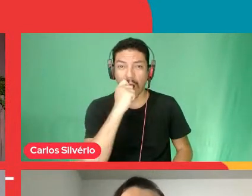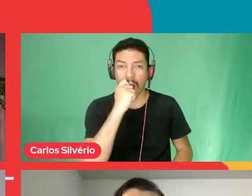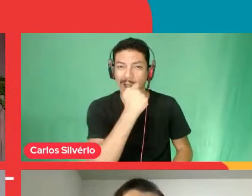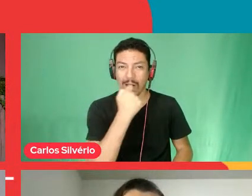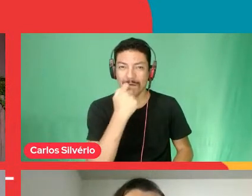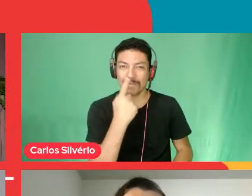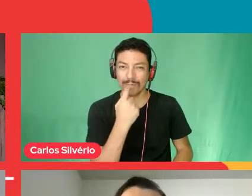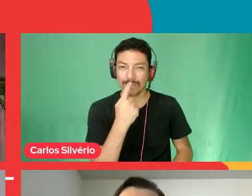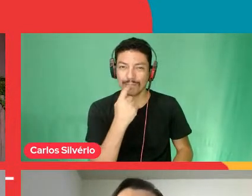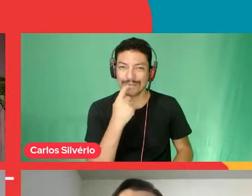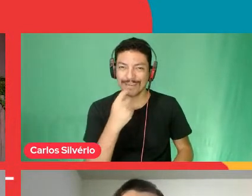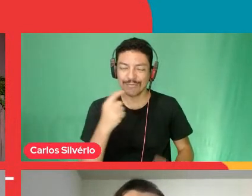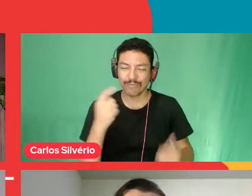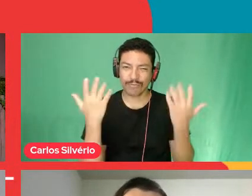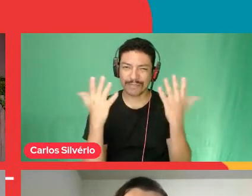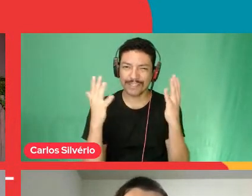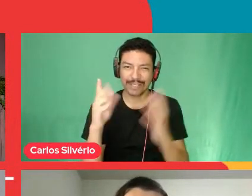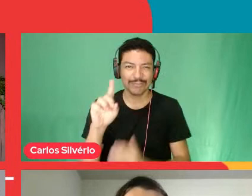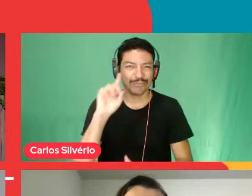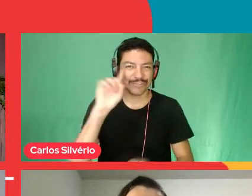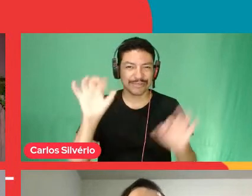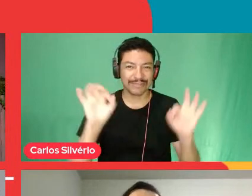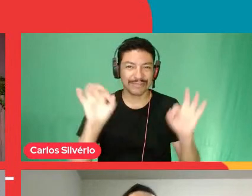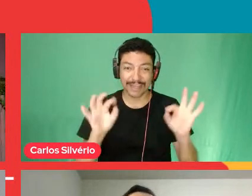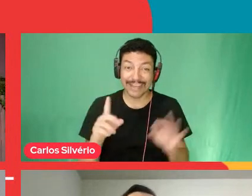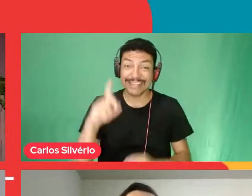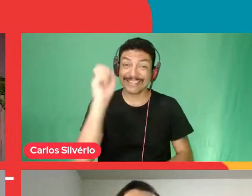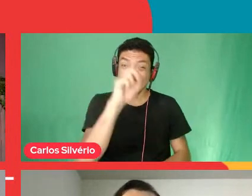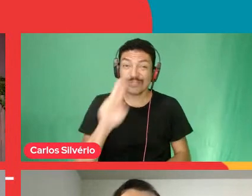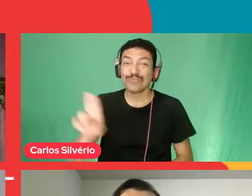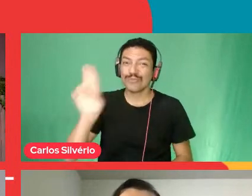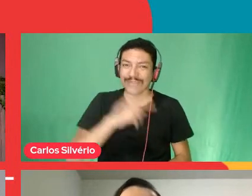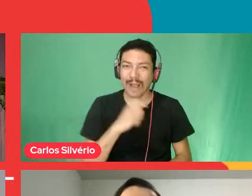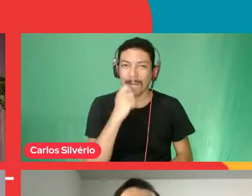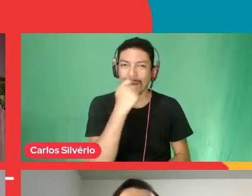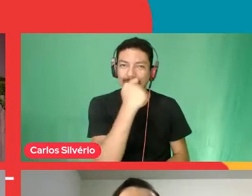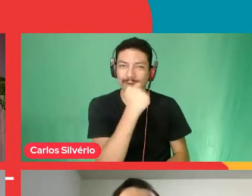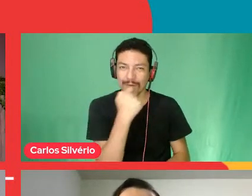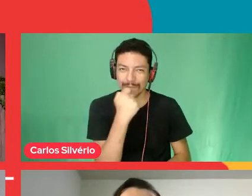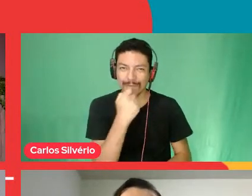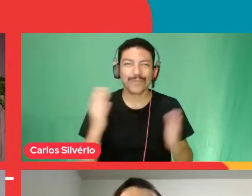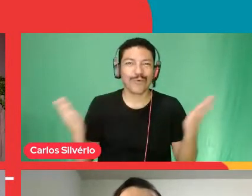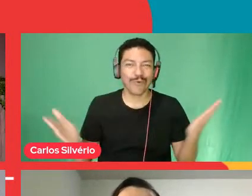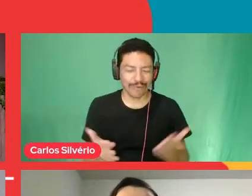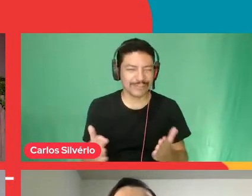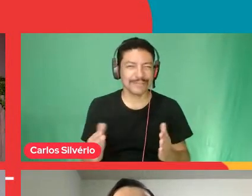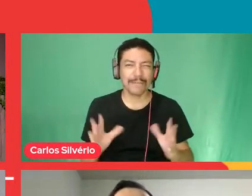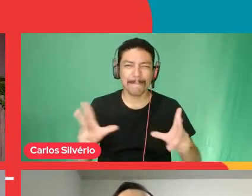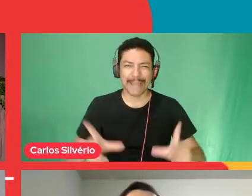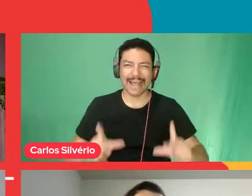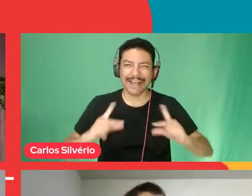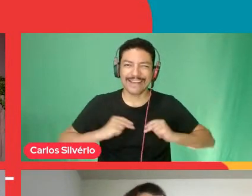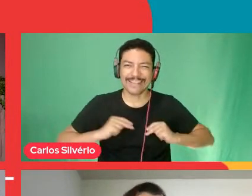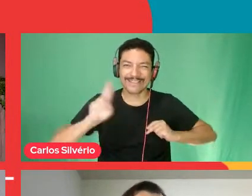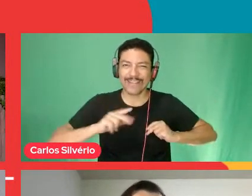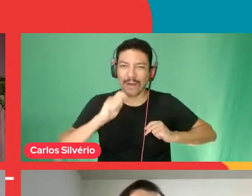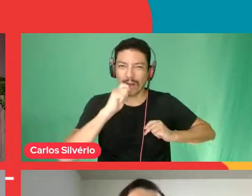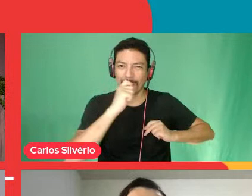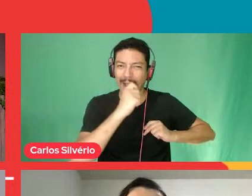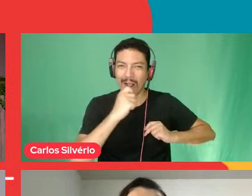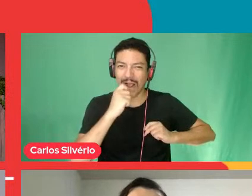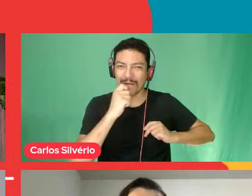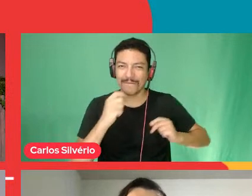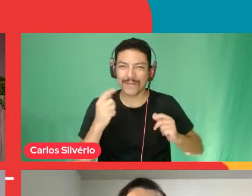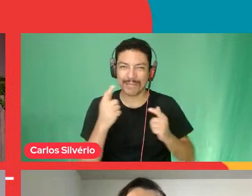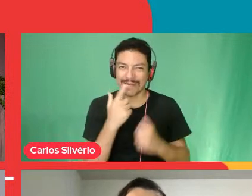homenagem a esse dia. Custa usar batom, gente, mas esse dia merece um batom vermelho. E também estou aqui no